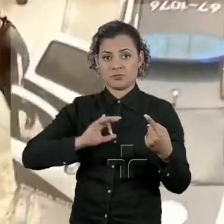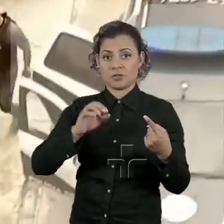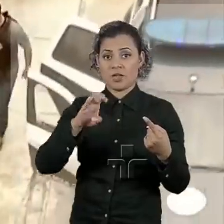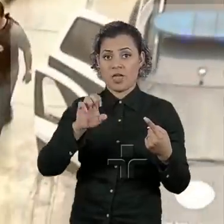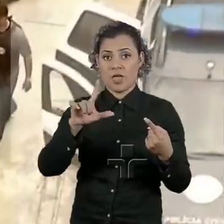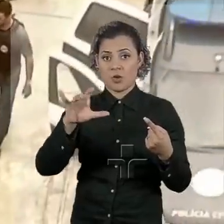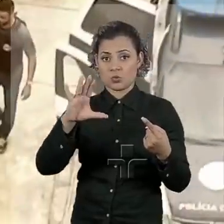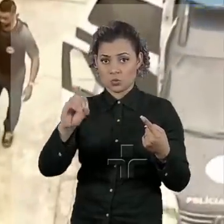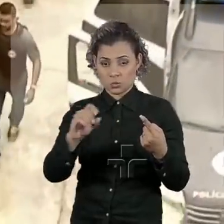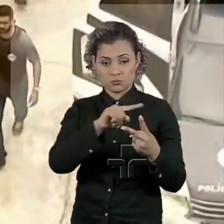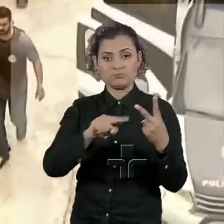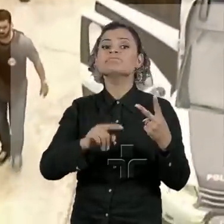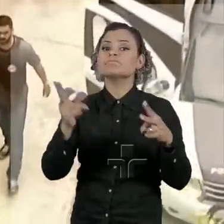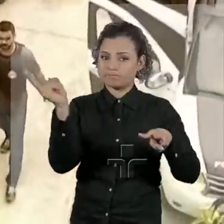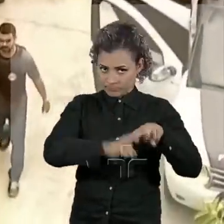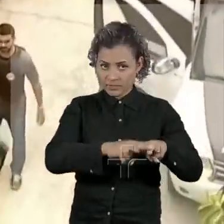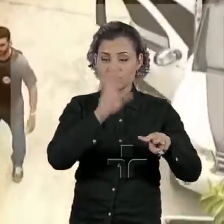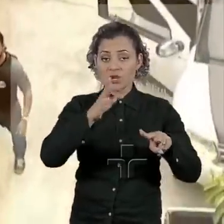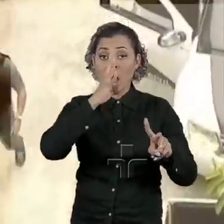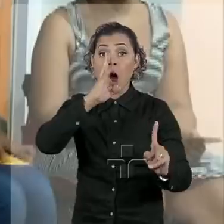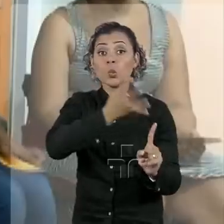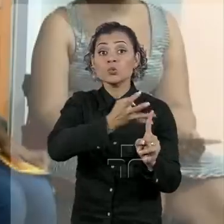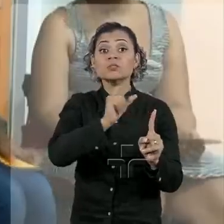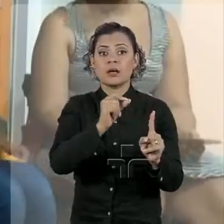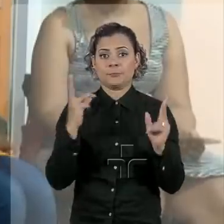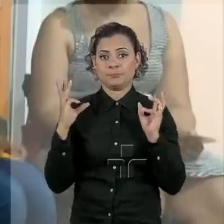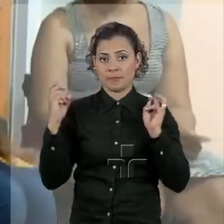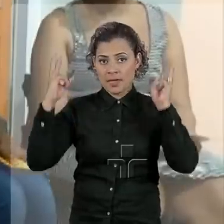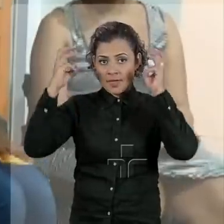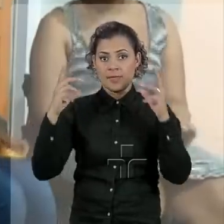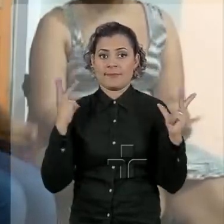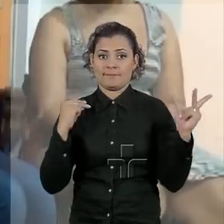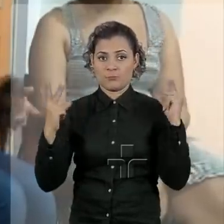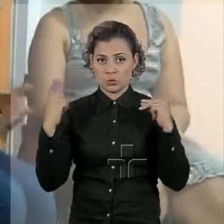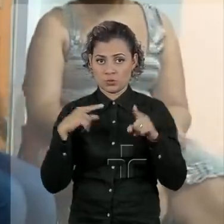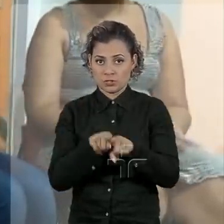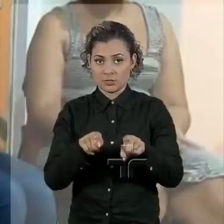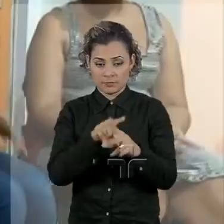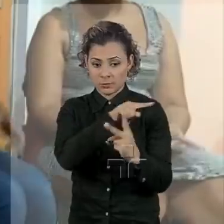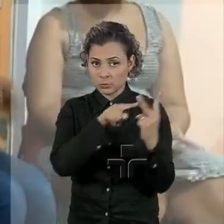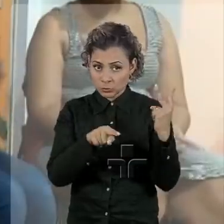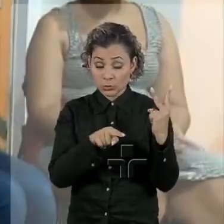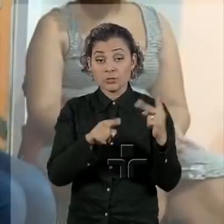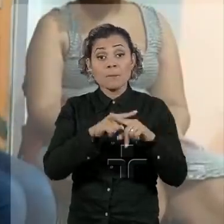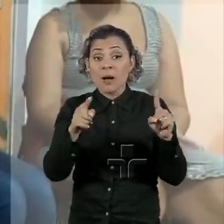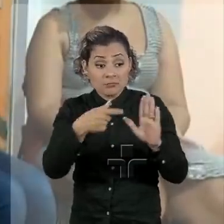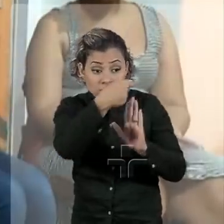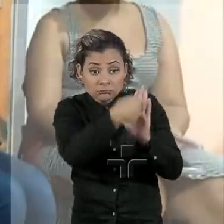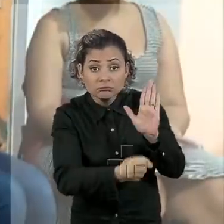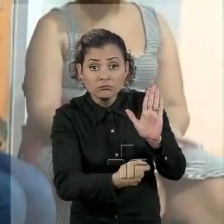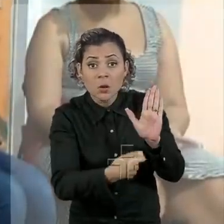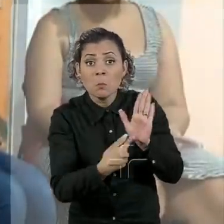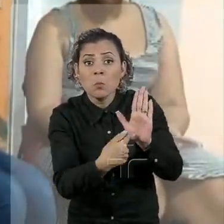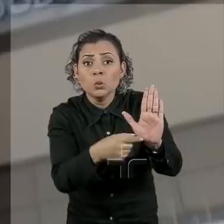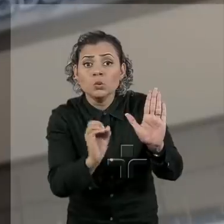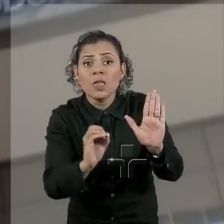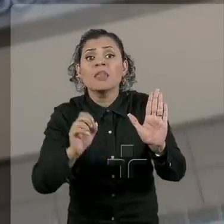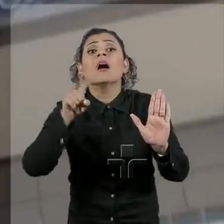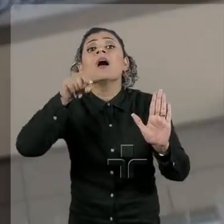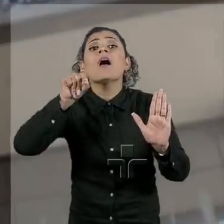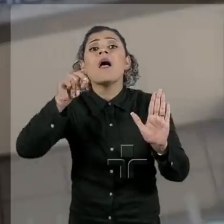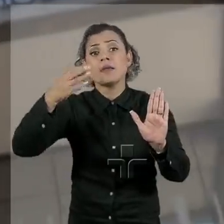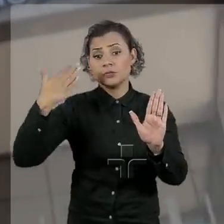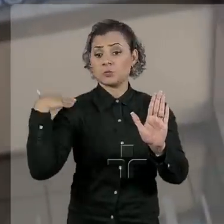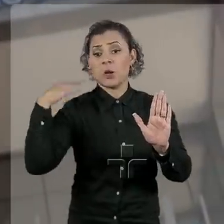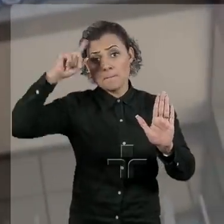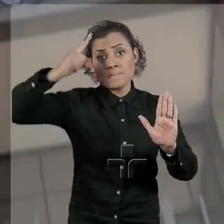Queiroz estão presos, acusados pelas mortes de Marielle e Anderson. O inquérito, no entanto, não apontou os mandantes.